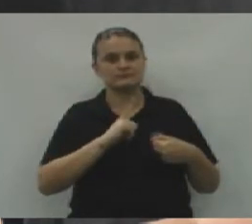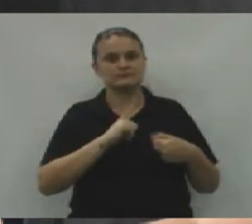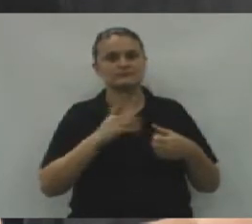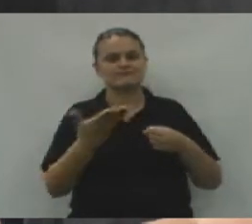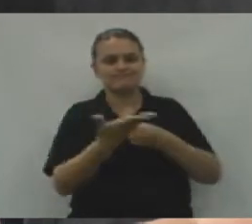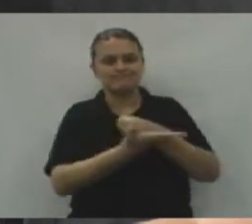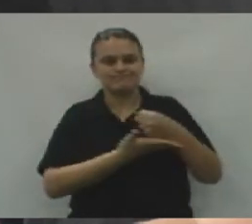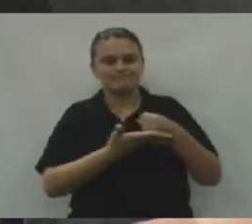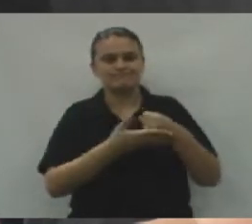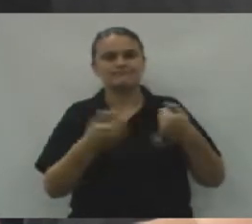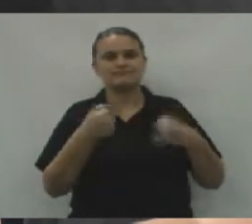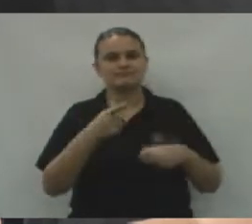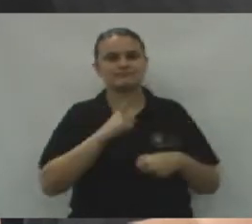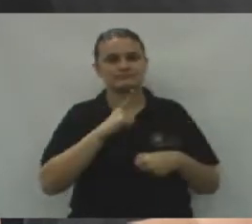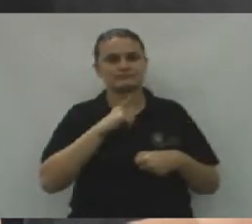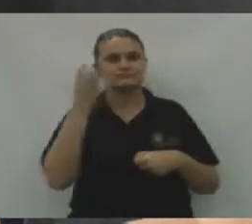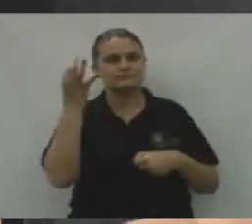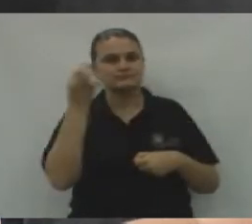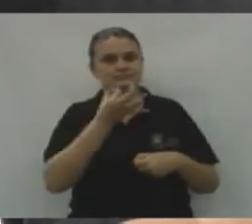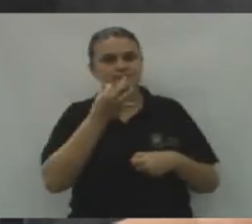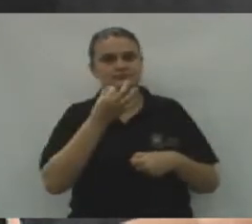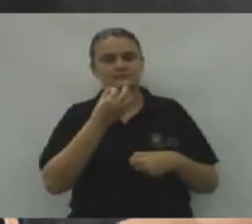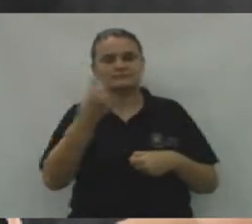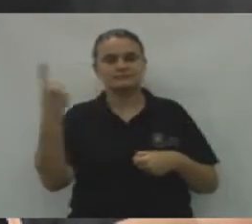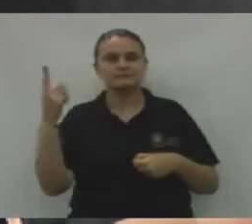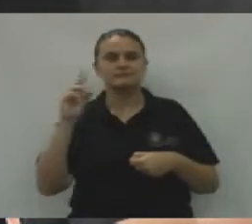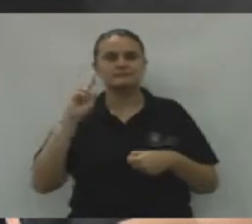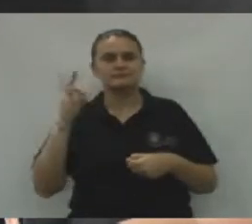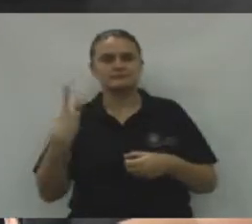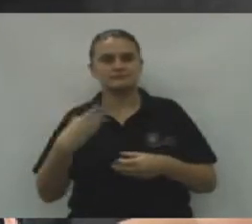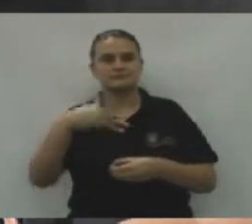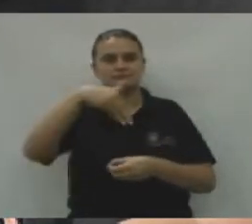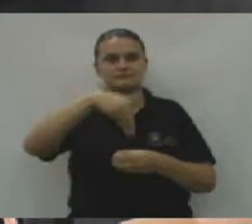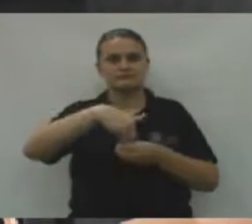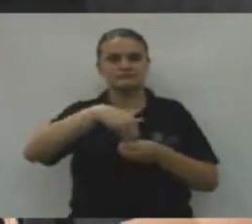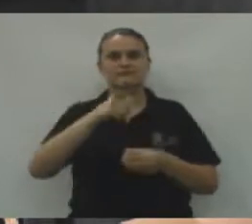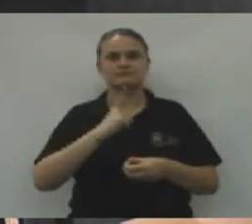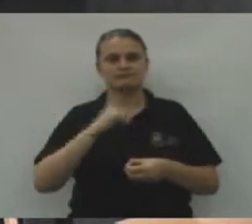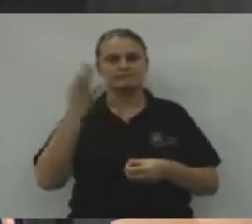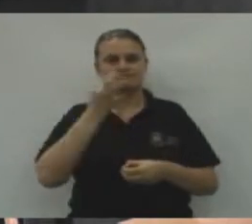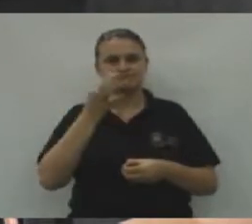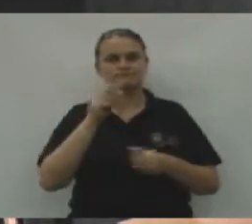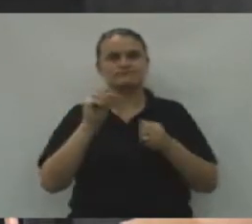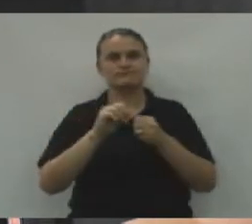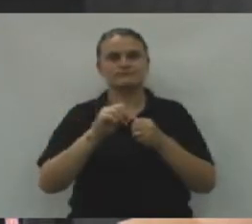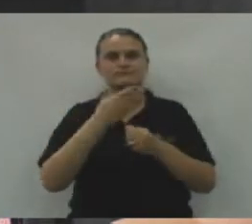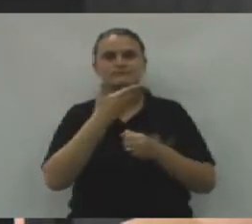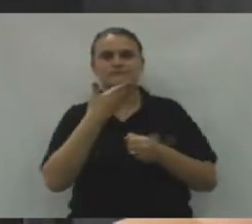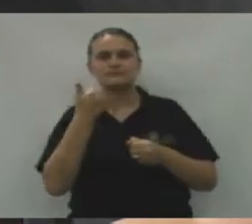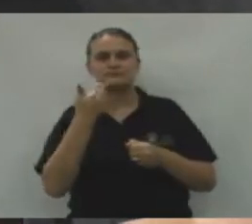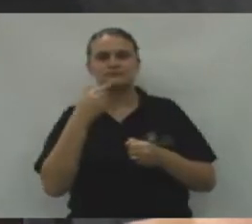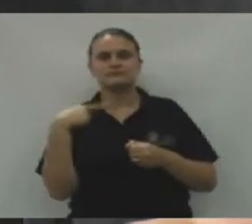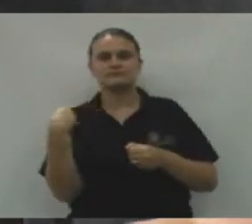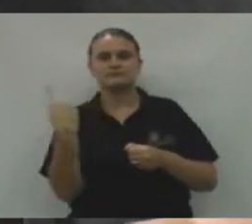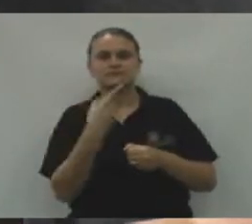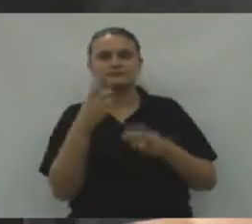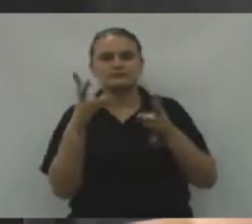e a certeza para que cada vereador vote com convicção e certeza que fez o melhor. Nós